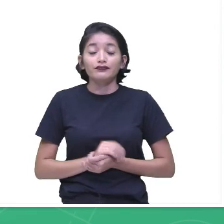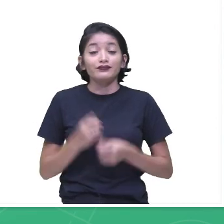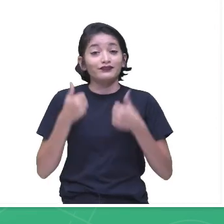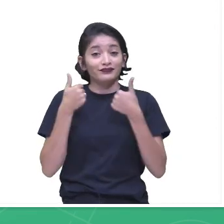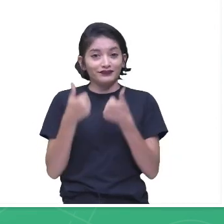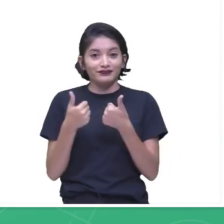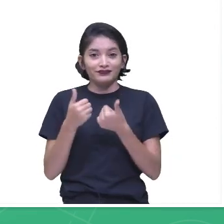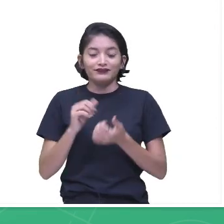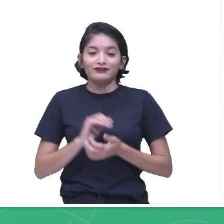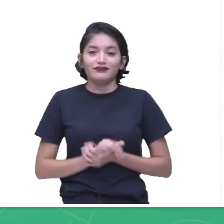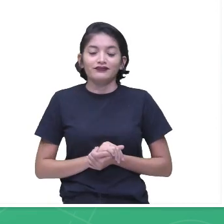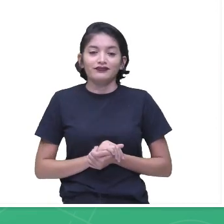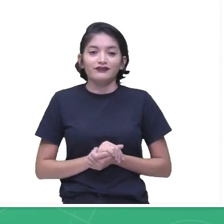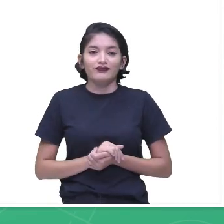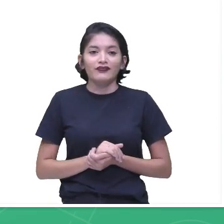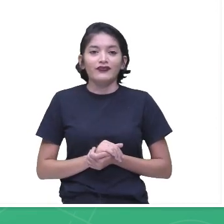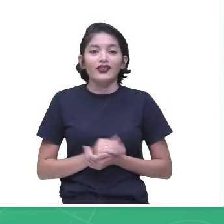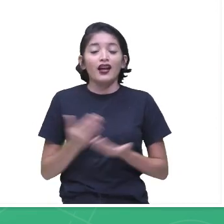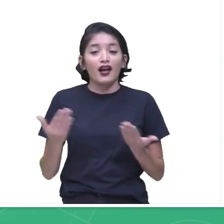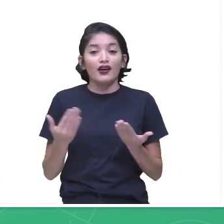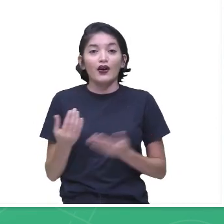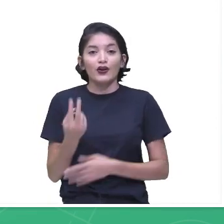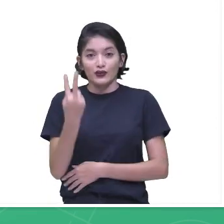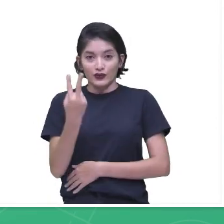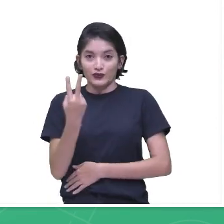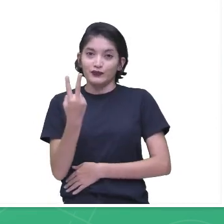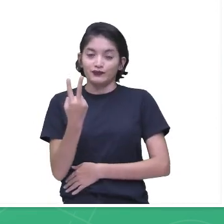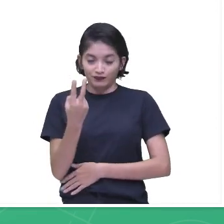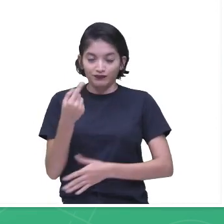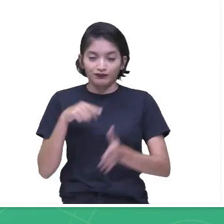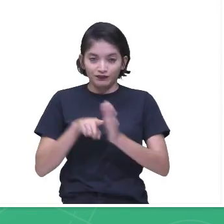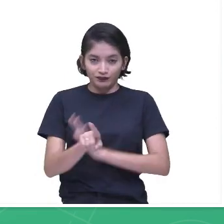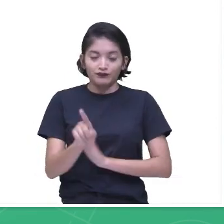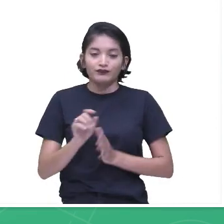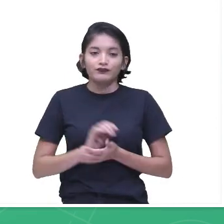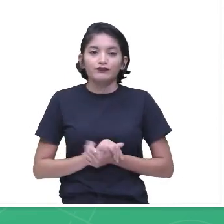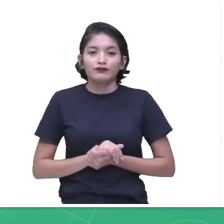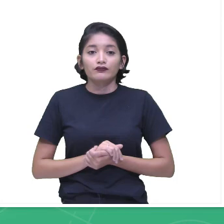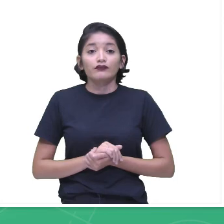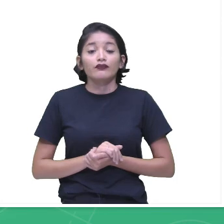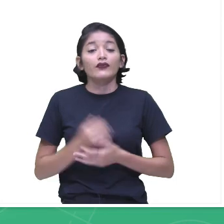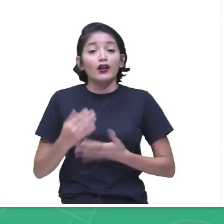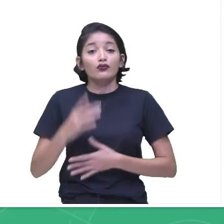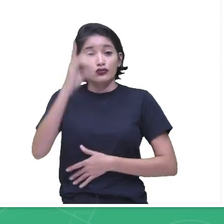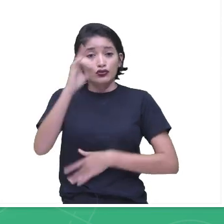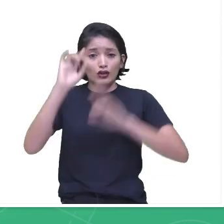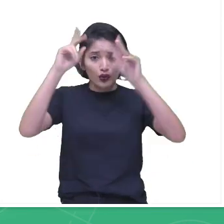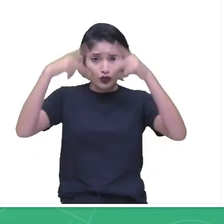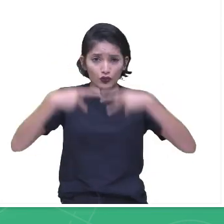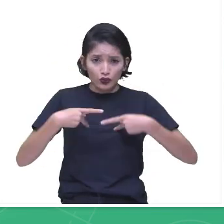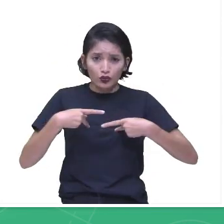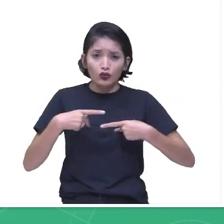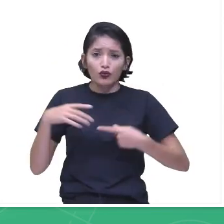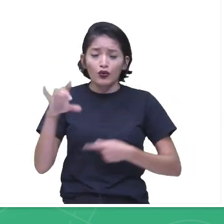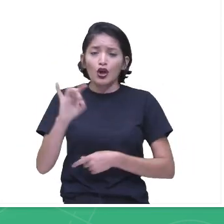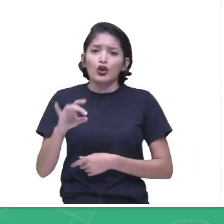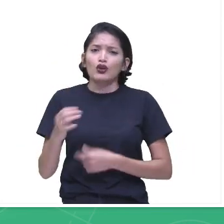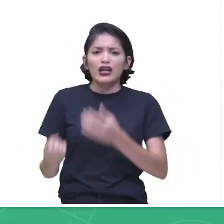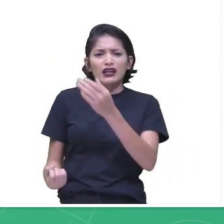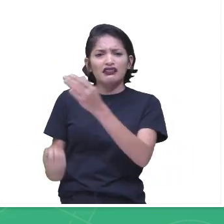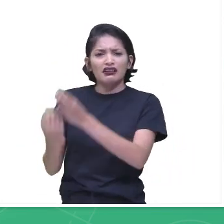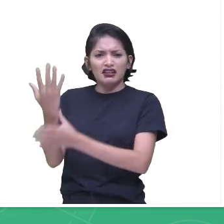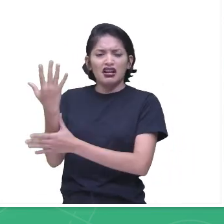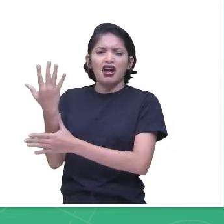então corrigir a questão 2. A questão 2 diz o seguinte, os direitos humanos não são direitos surgidos